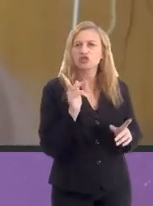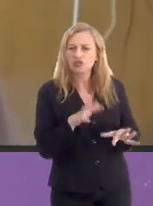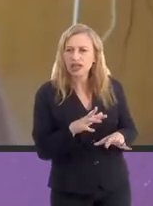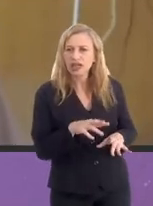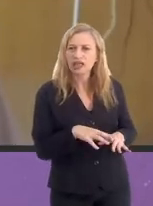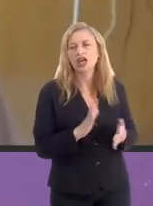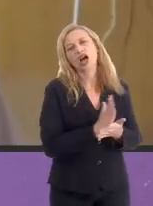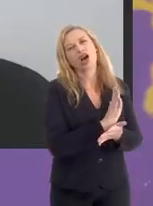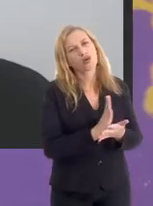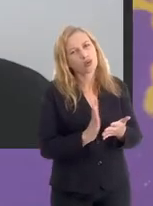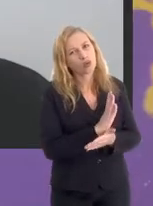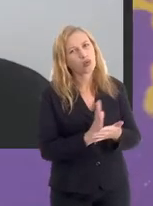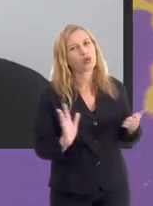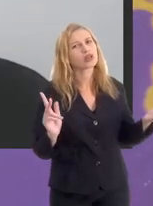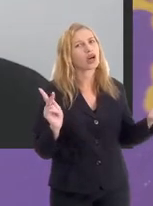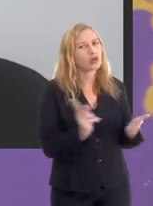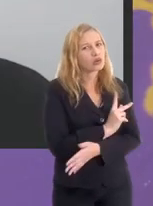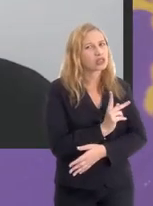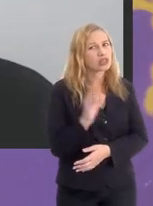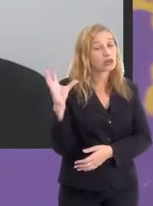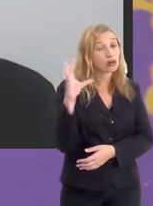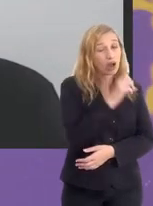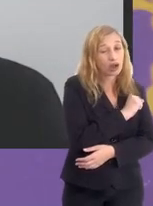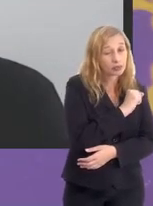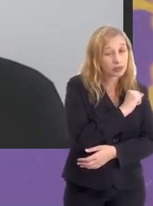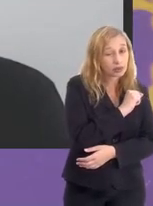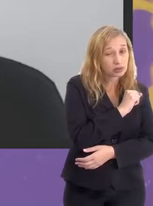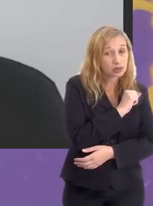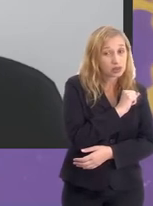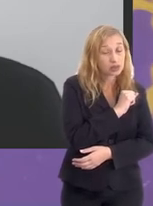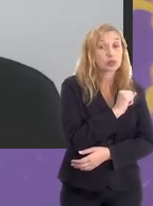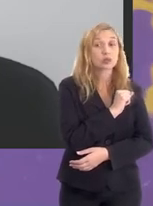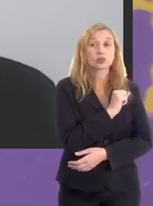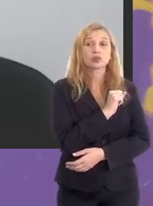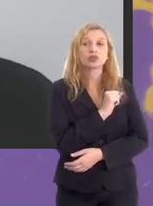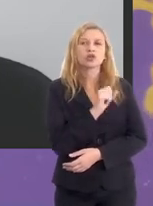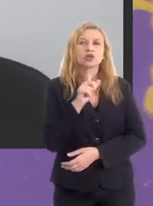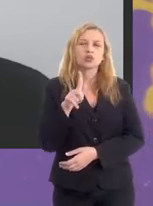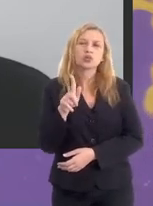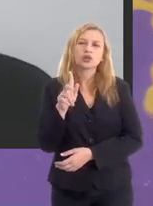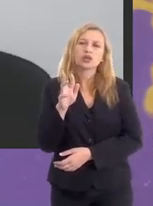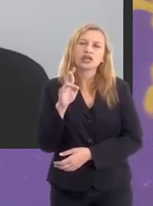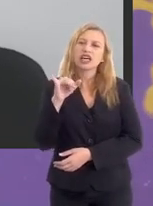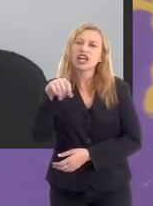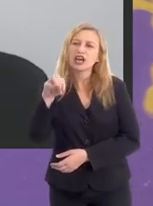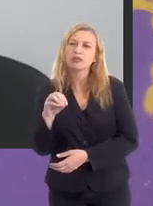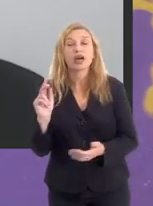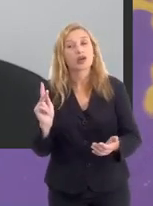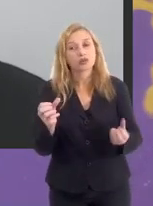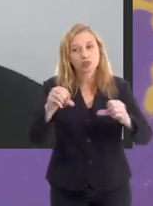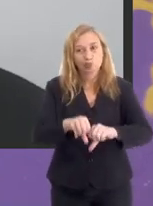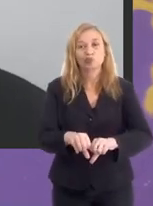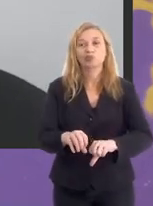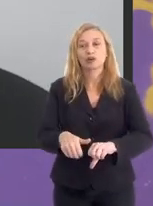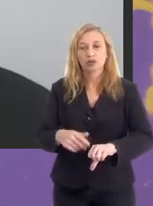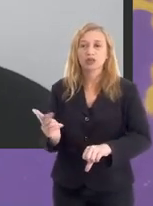conhecido esperientes alguma coisa energética atmosférica aconteceu no Grêmio para